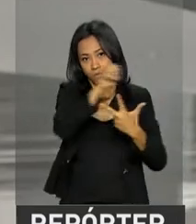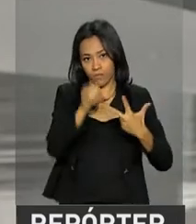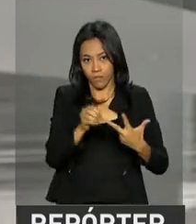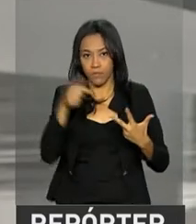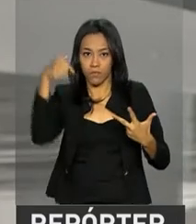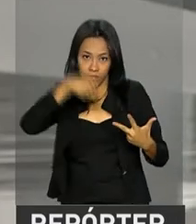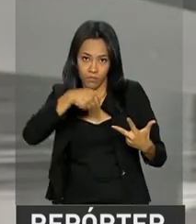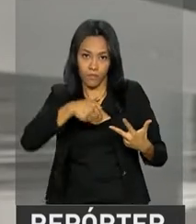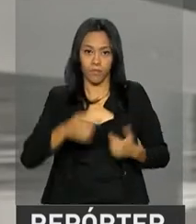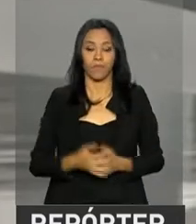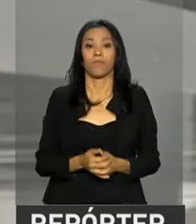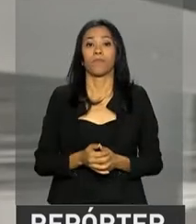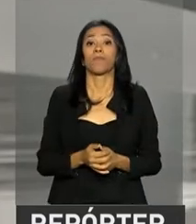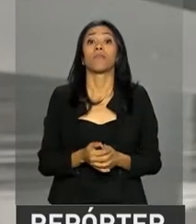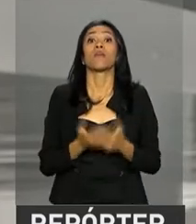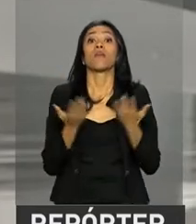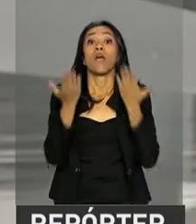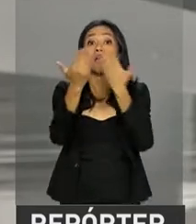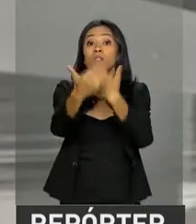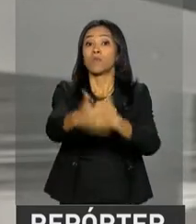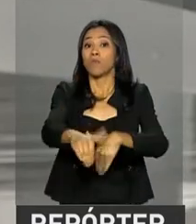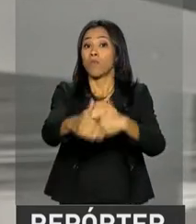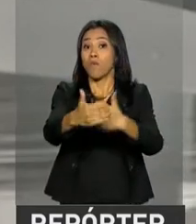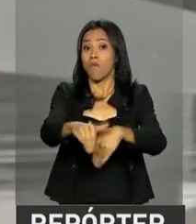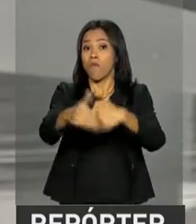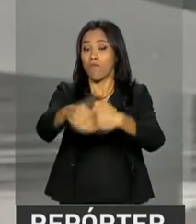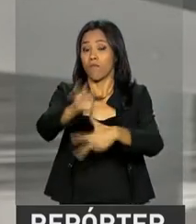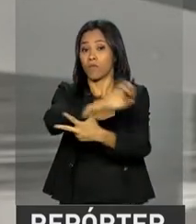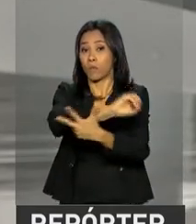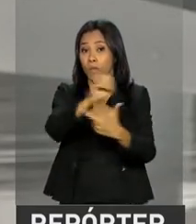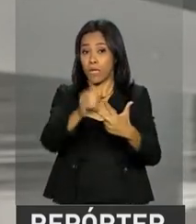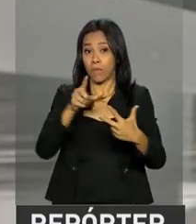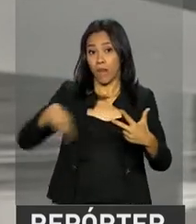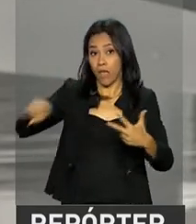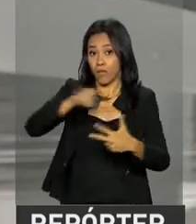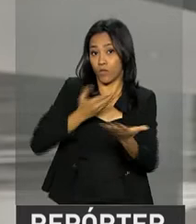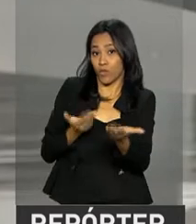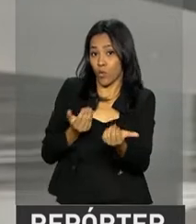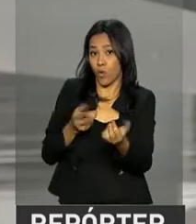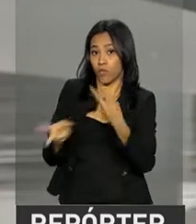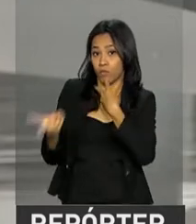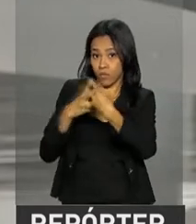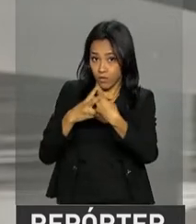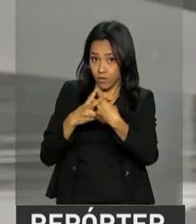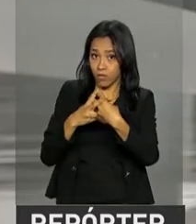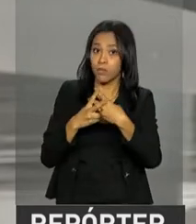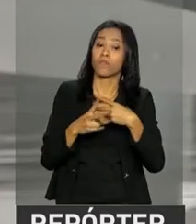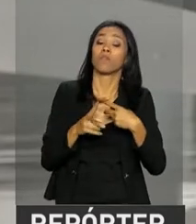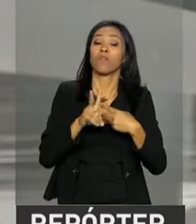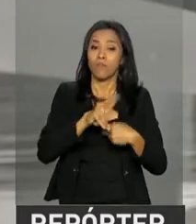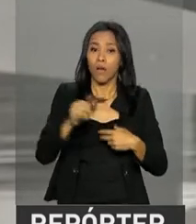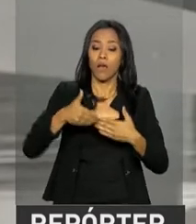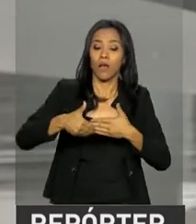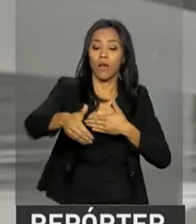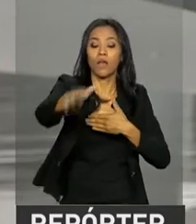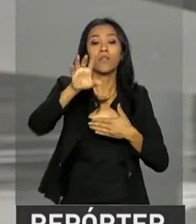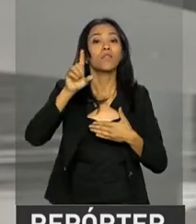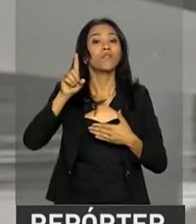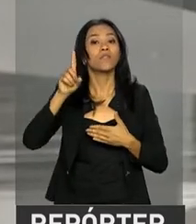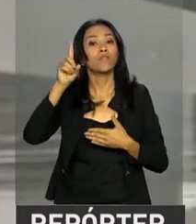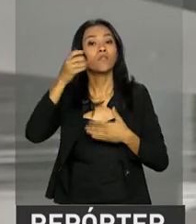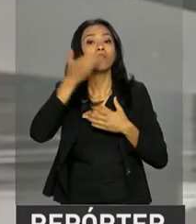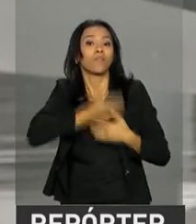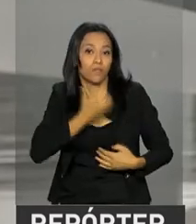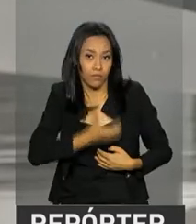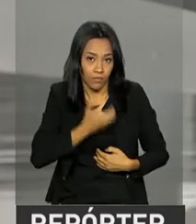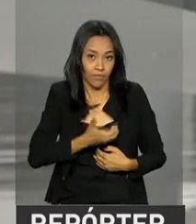teixeira que o inep e as provas do enem para essas pessoas privadas de liberdade celas vão acontecer em dezembro